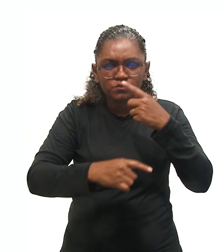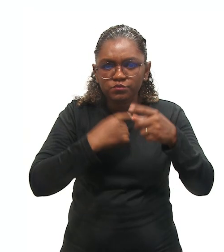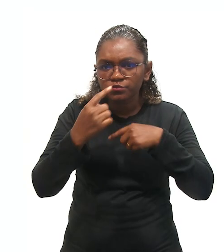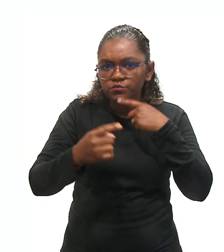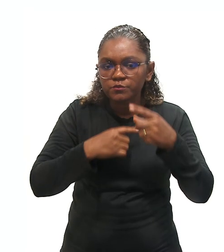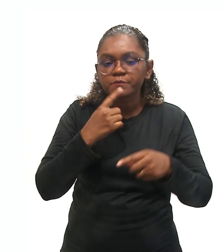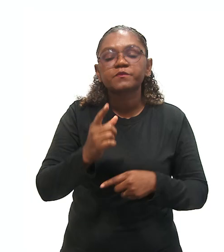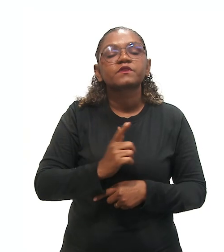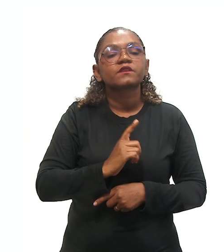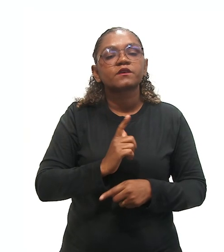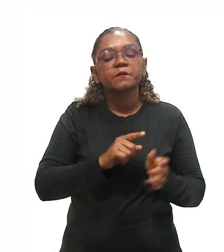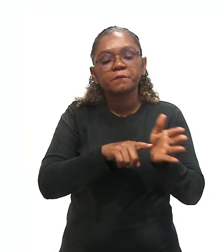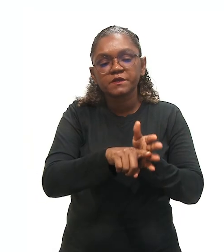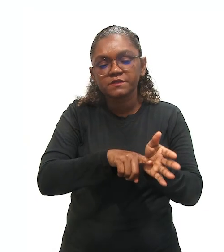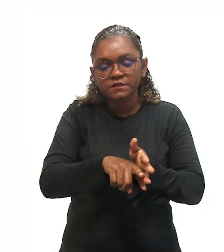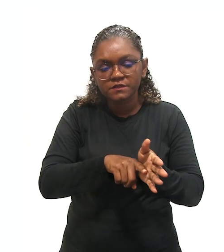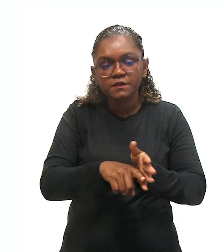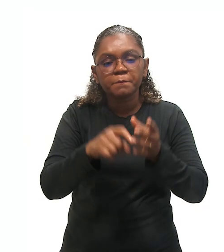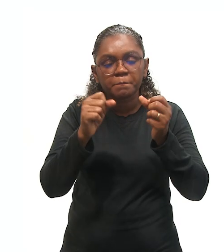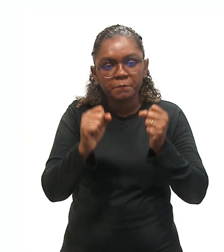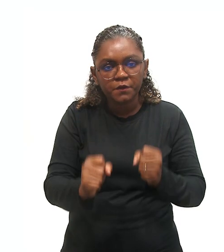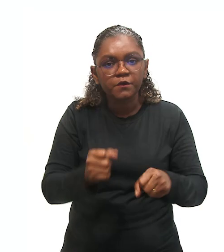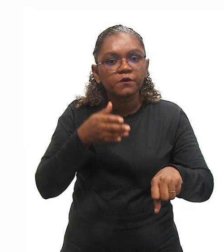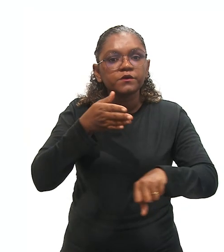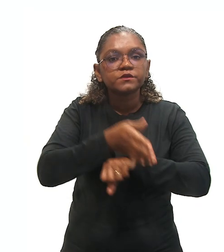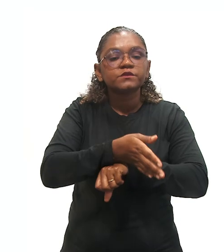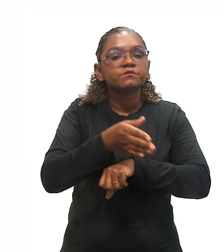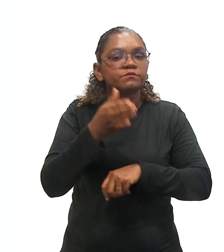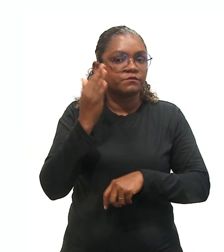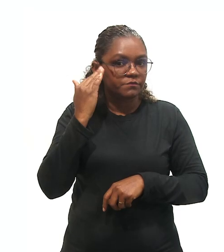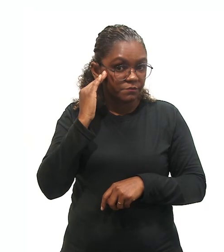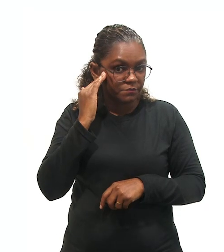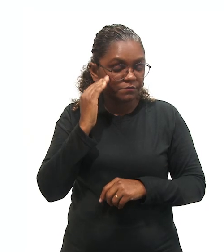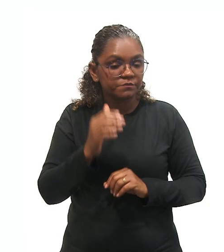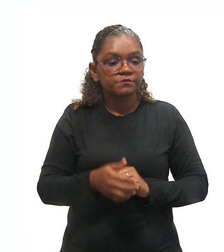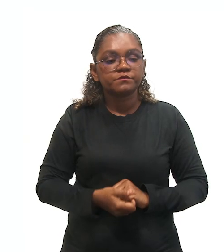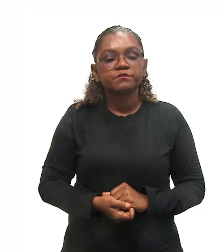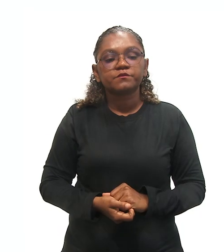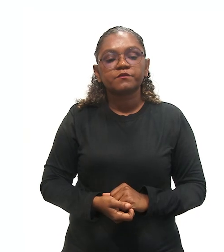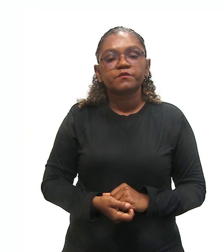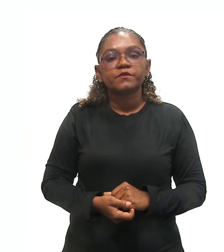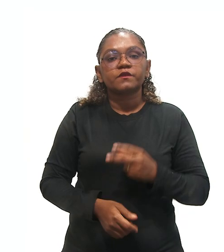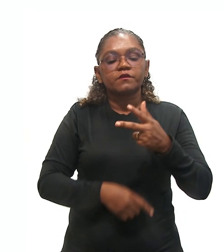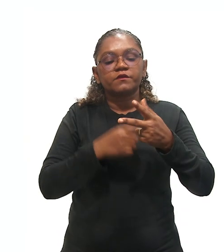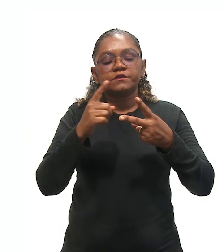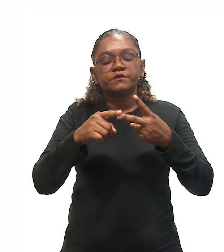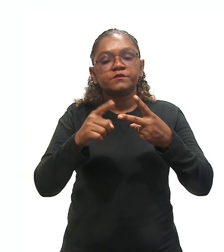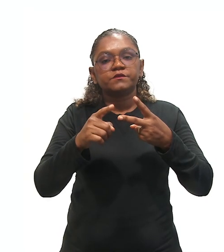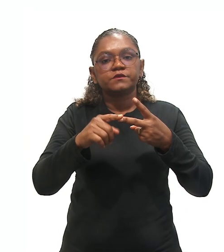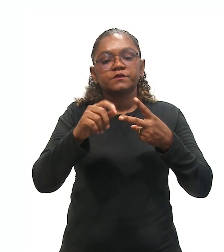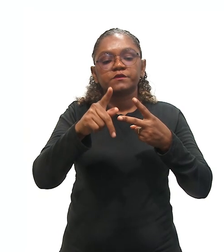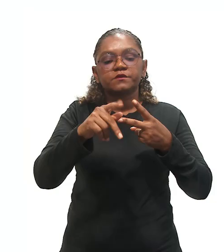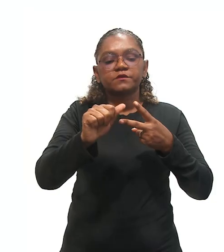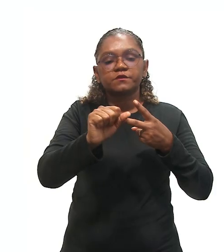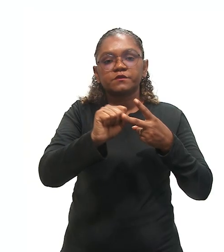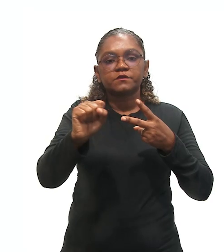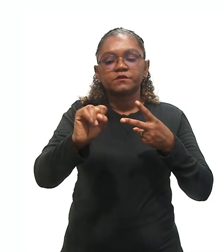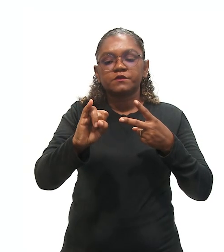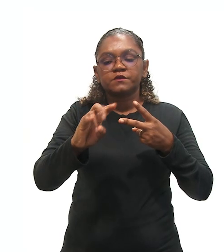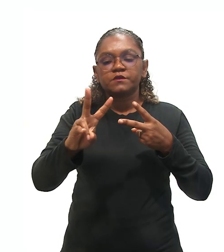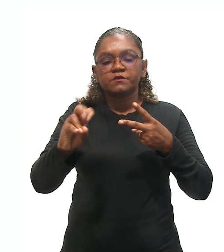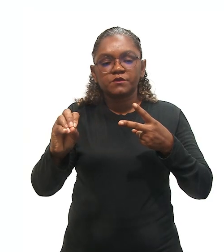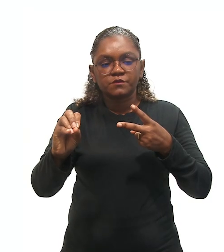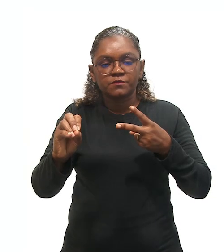nós temos os instrumentos de pesquisas, como eu já falei anteriormente. 2, nós temos o passivo, temos